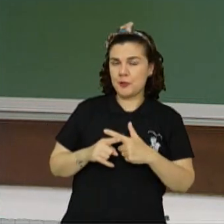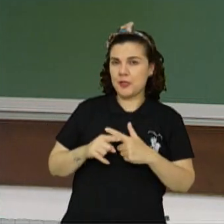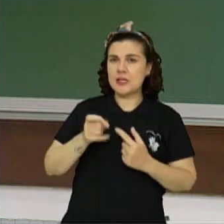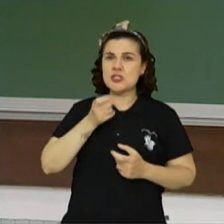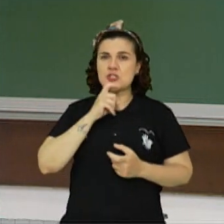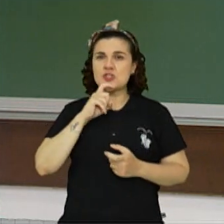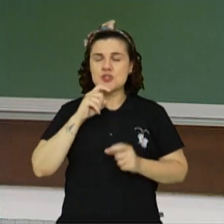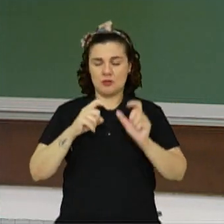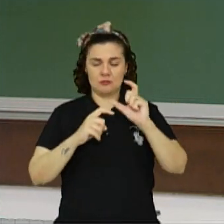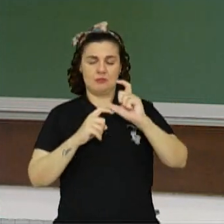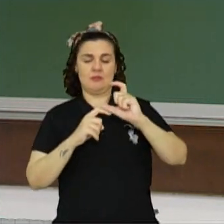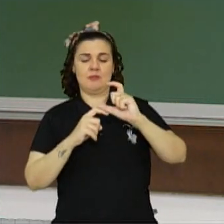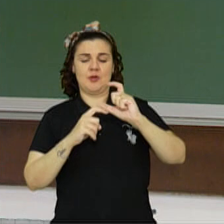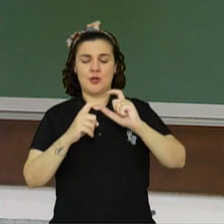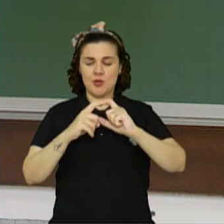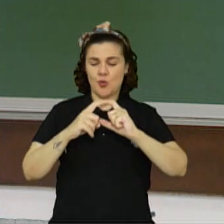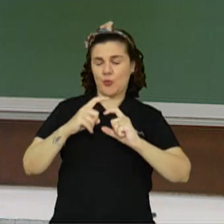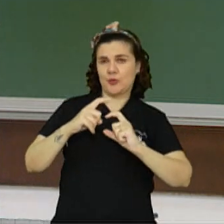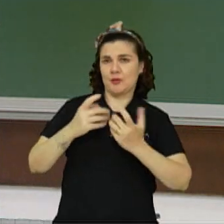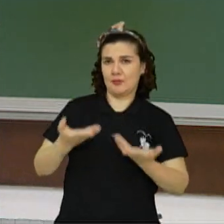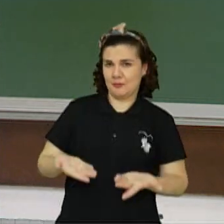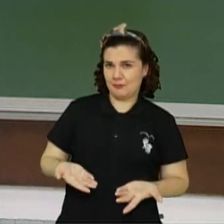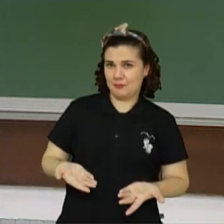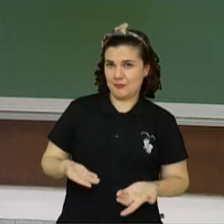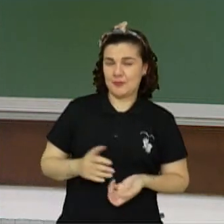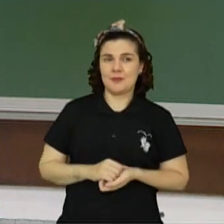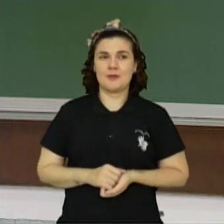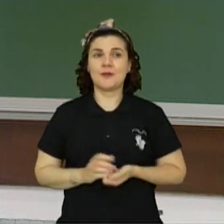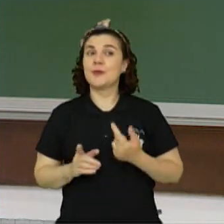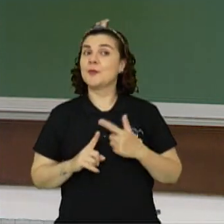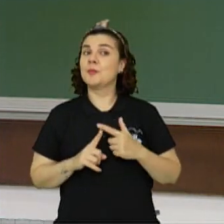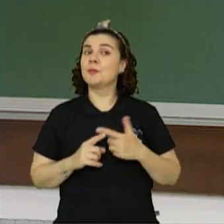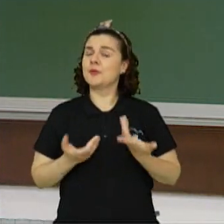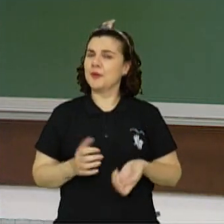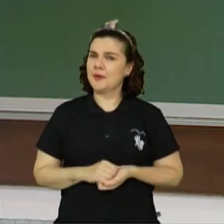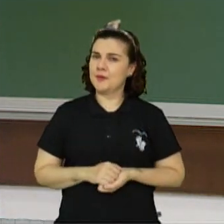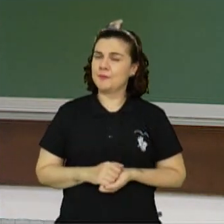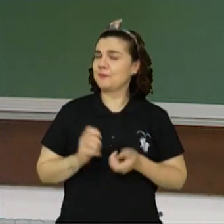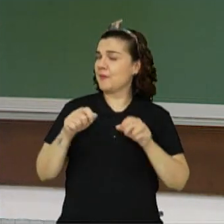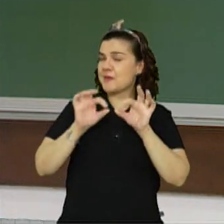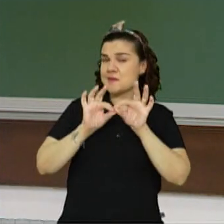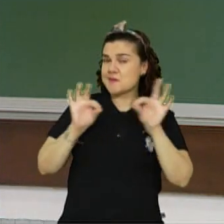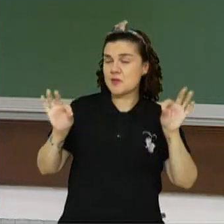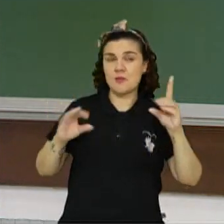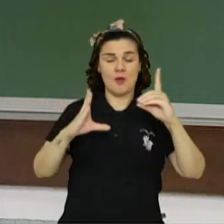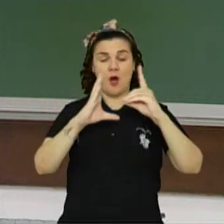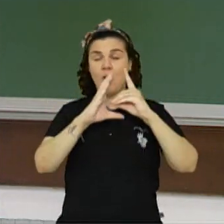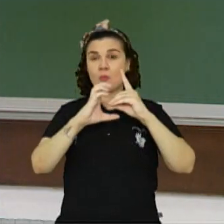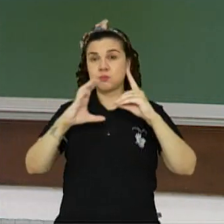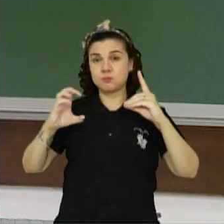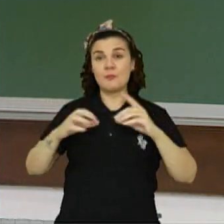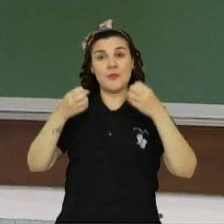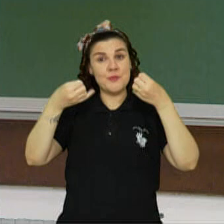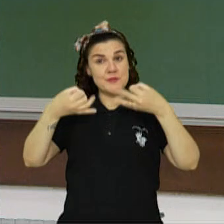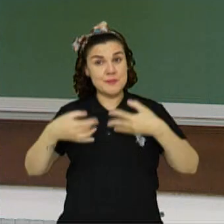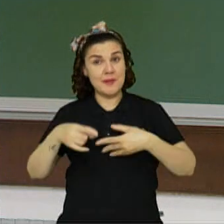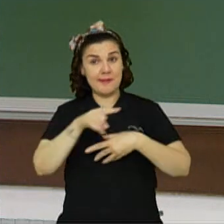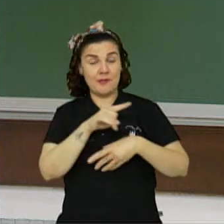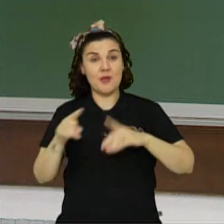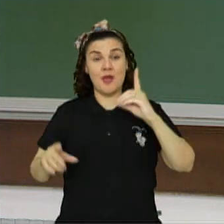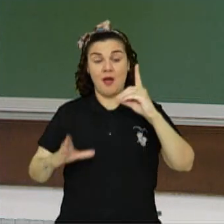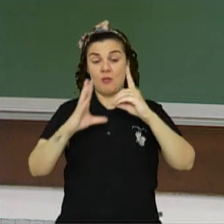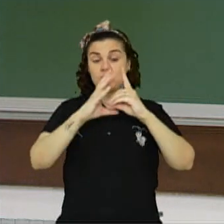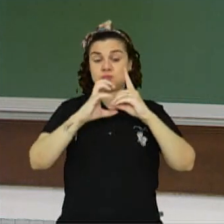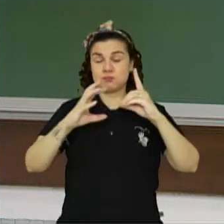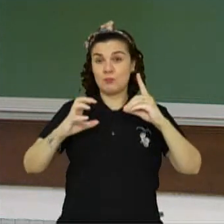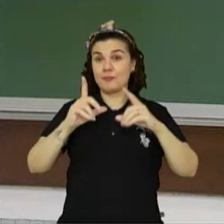parte na superfície e a outra parte, grande parte, submersa? É pelo seguinte, gente, eu disse para vocês que a densidade